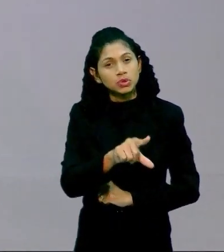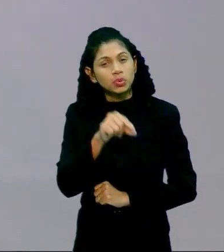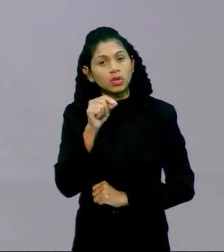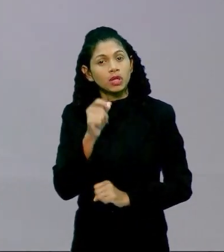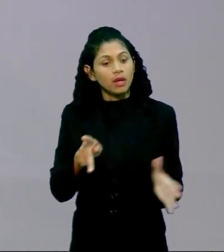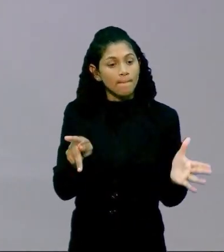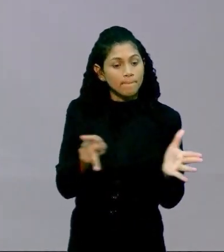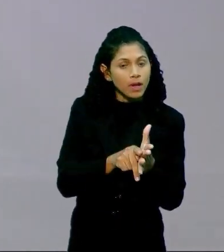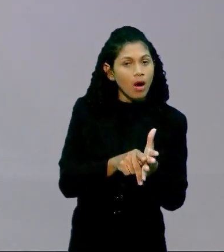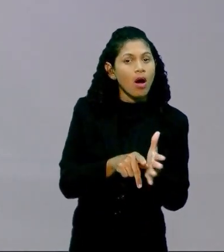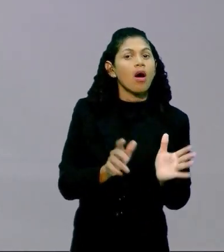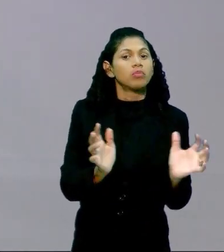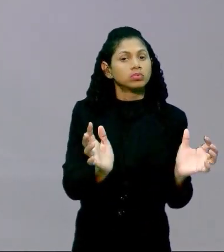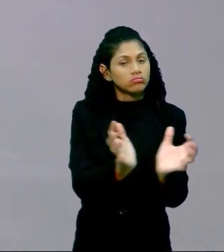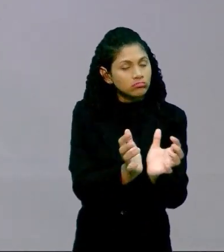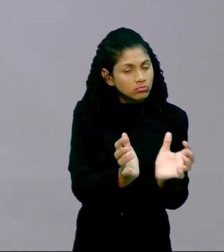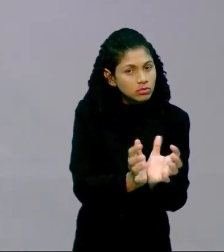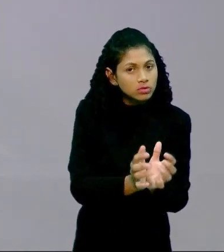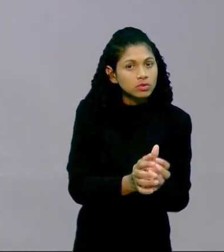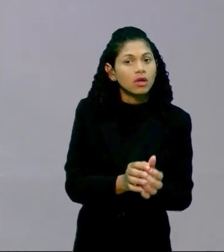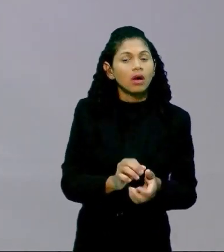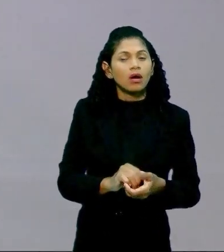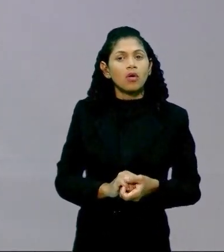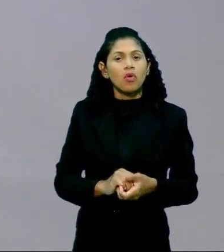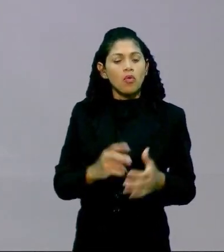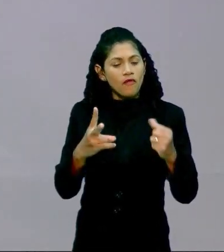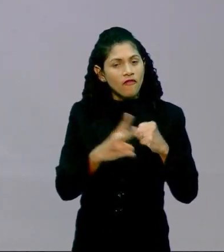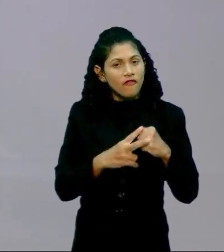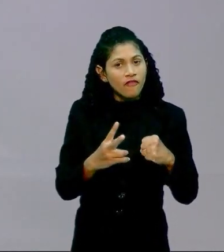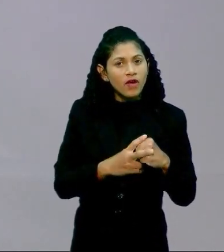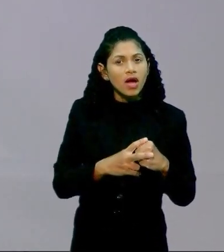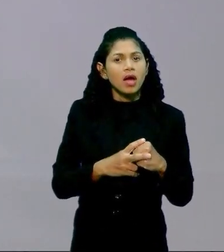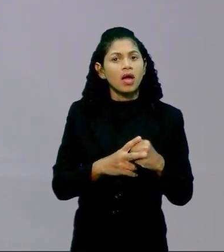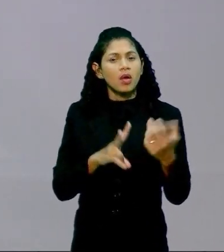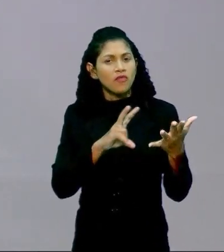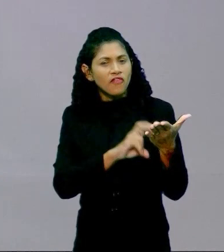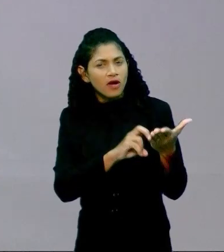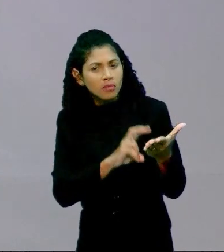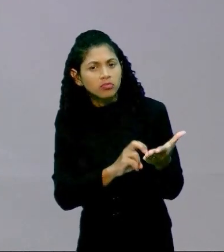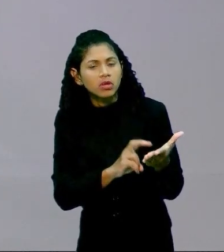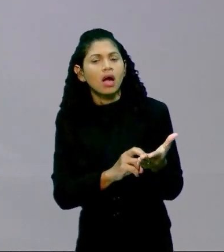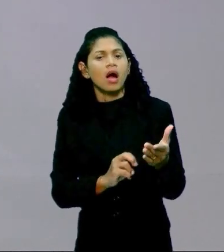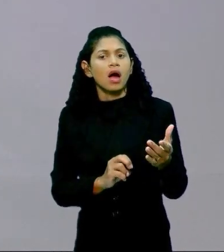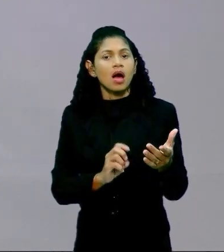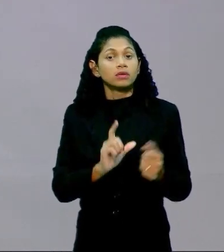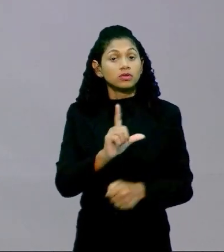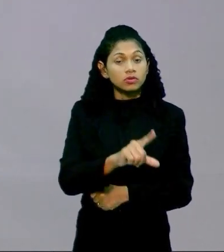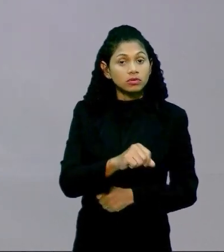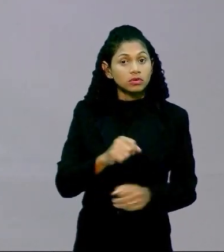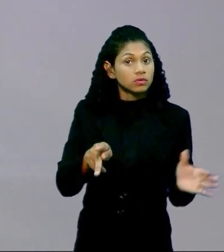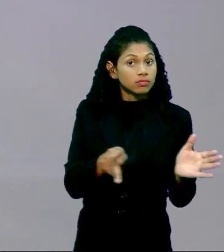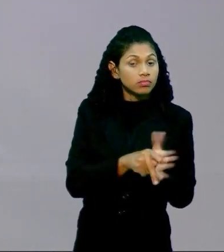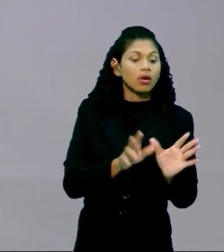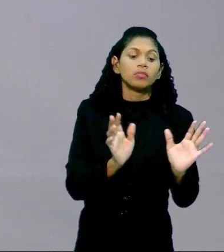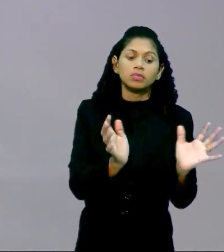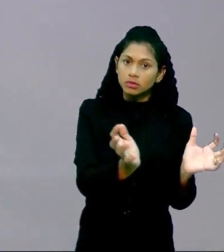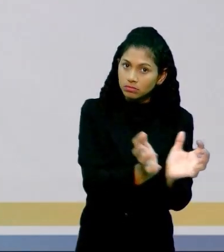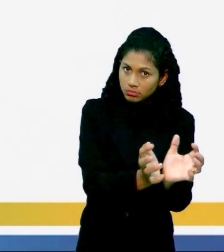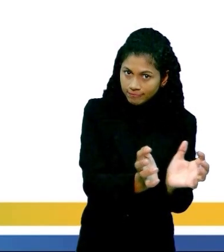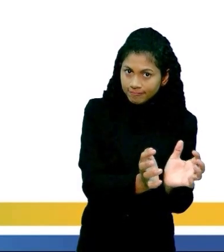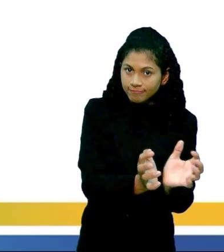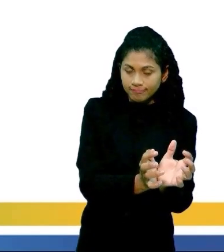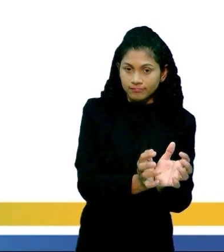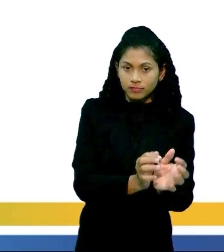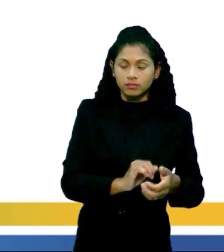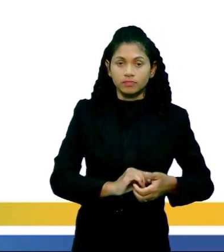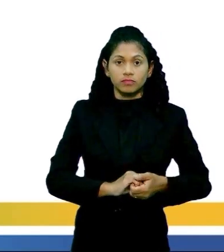né? As imagens, os recursos verbais e não verbais são escolhidos para aquele público-alvo, tá? Então,